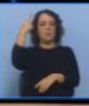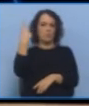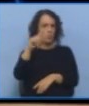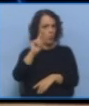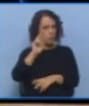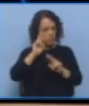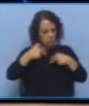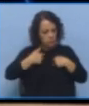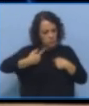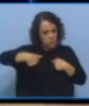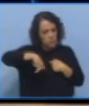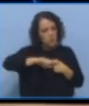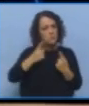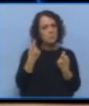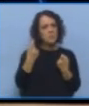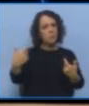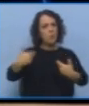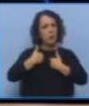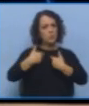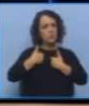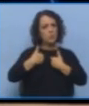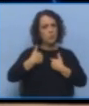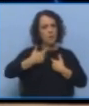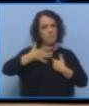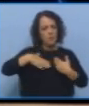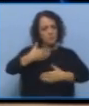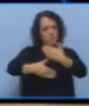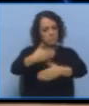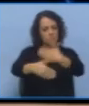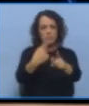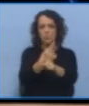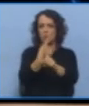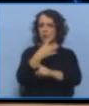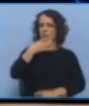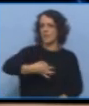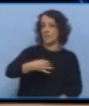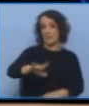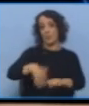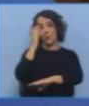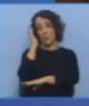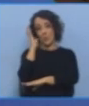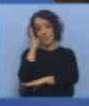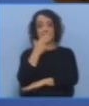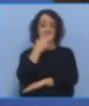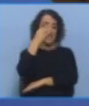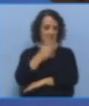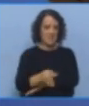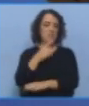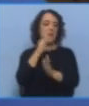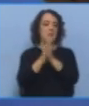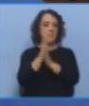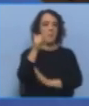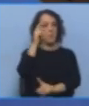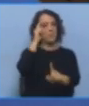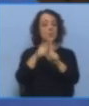da nossa pobreza, precisamos de ajuda e queremos levar mais além tudo aquilo em que acreditamos. E este Congresso, por certo, será uma grande oportunidade para esses